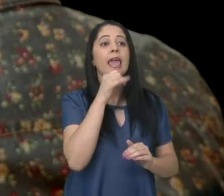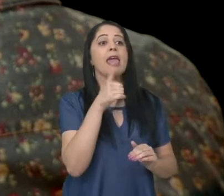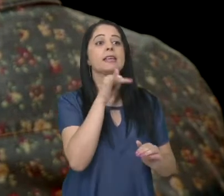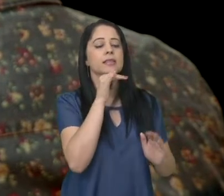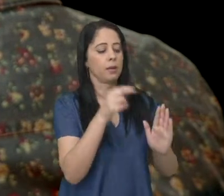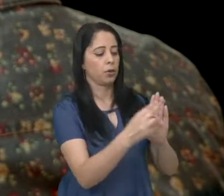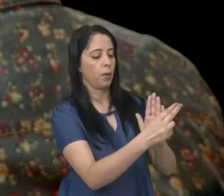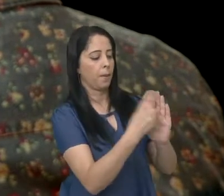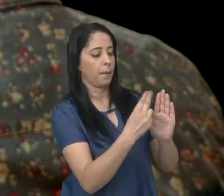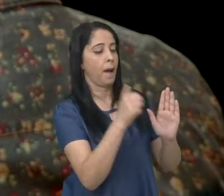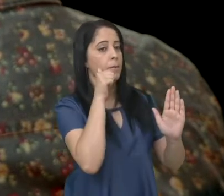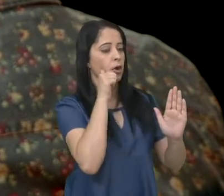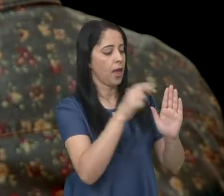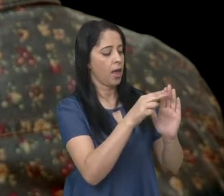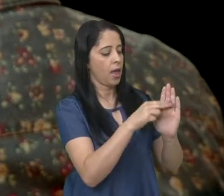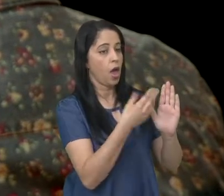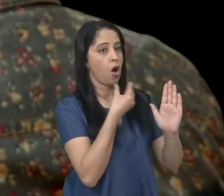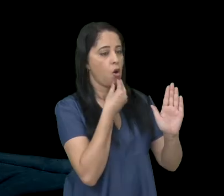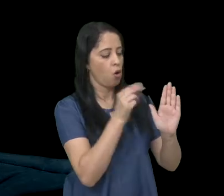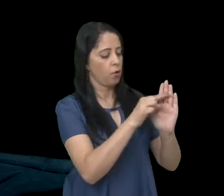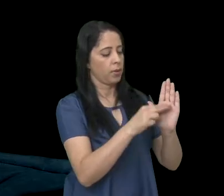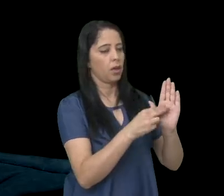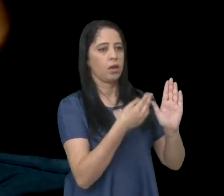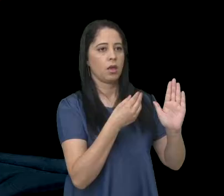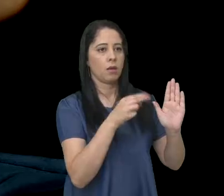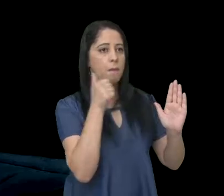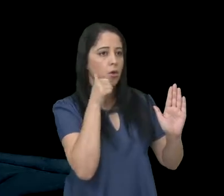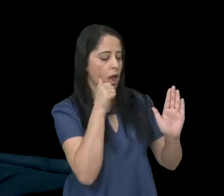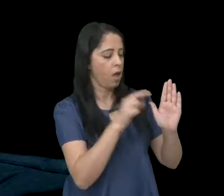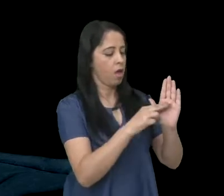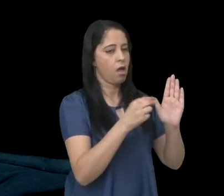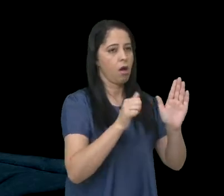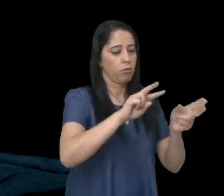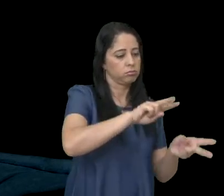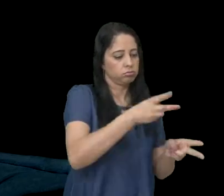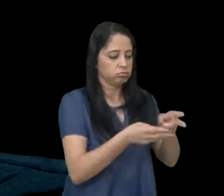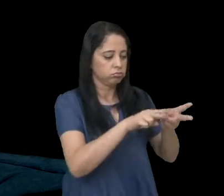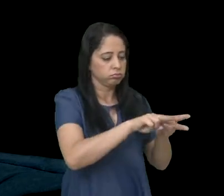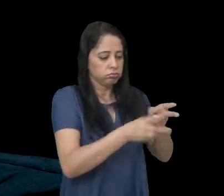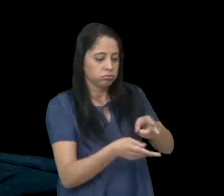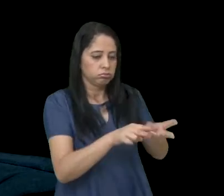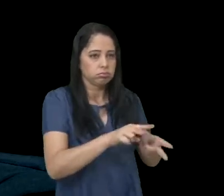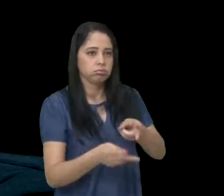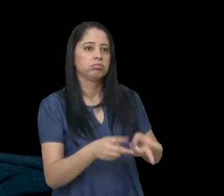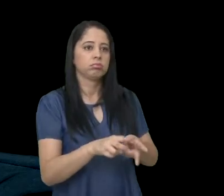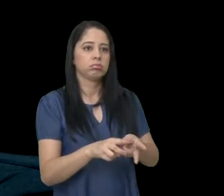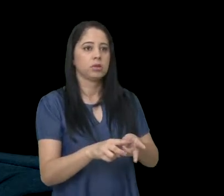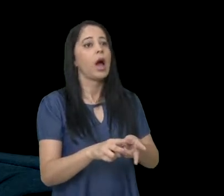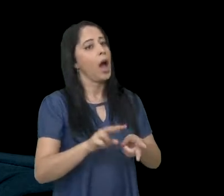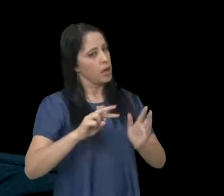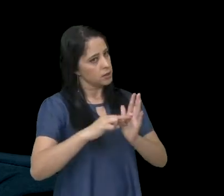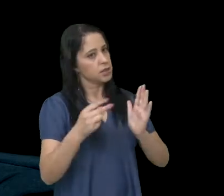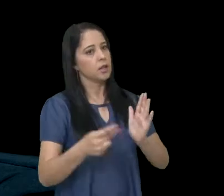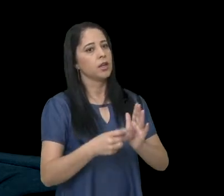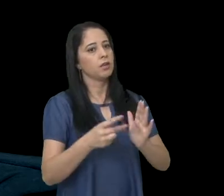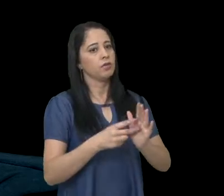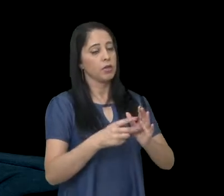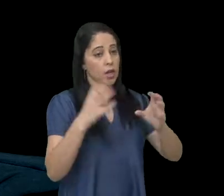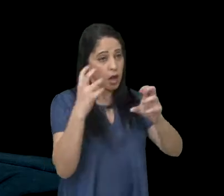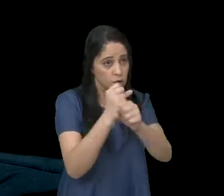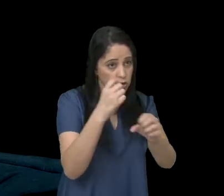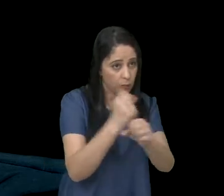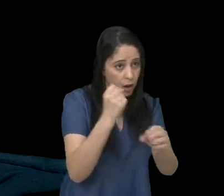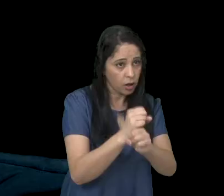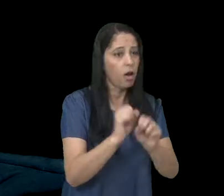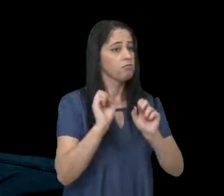homem, a terceira é a mulher, a quarta. Porque aí sim a gente chega com o número ideal de mulheres